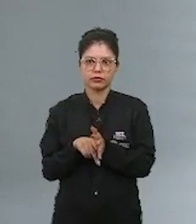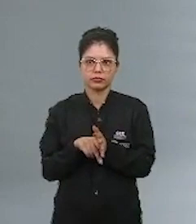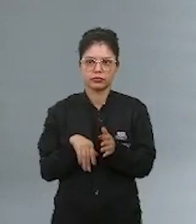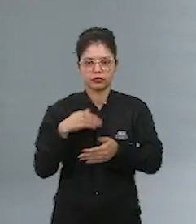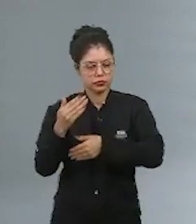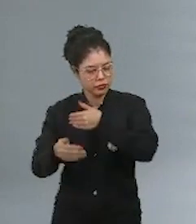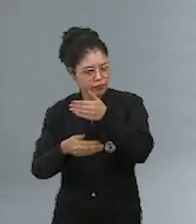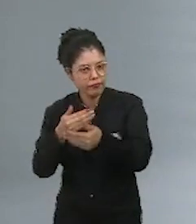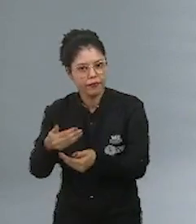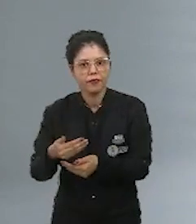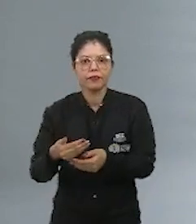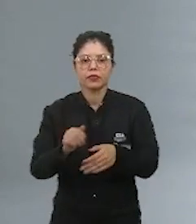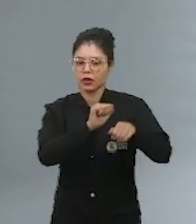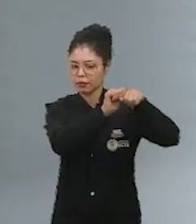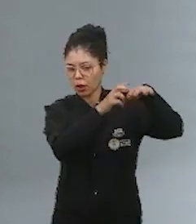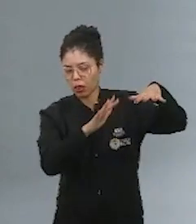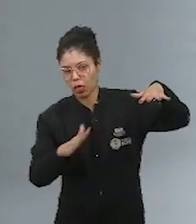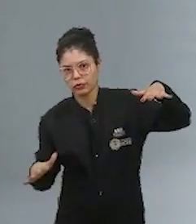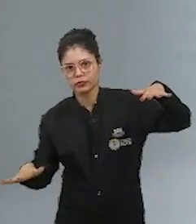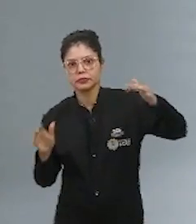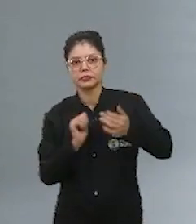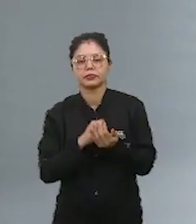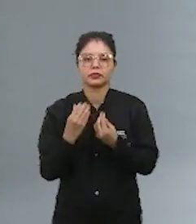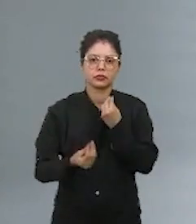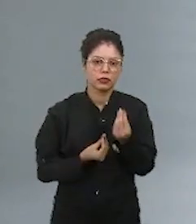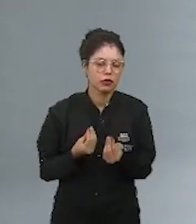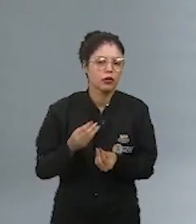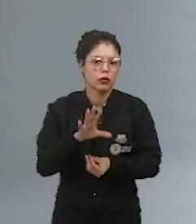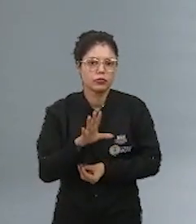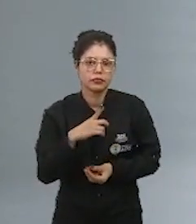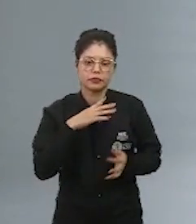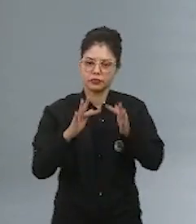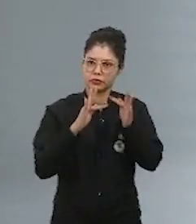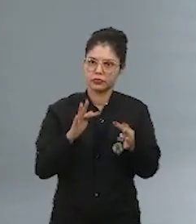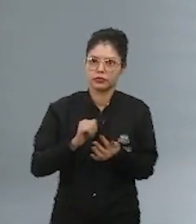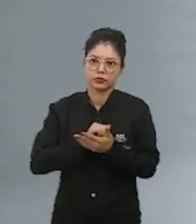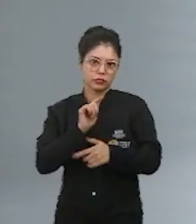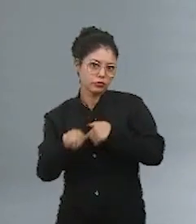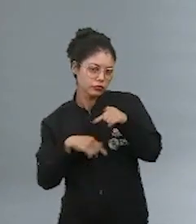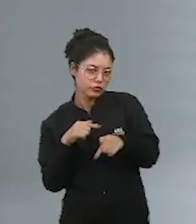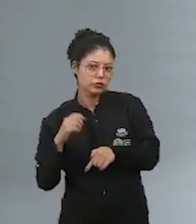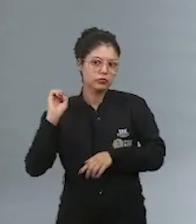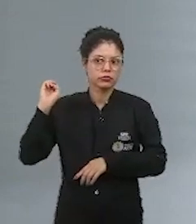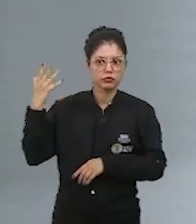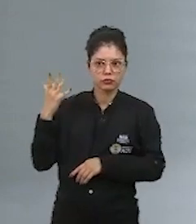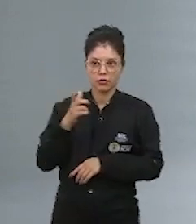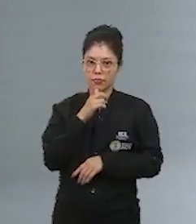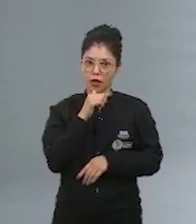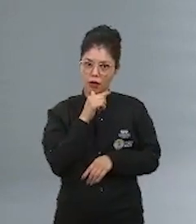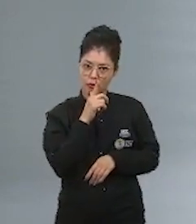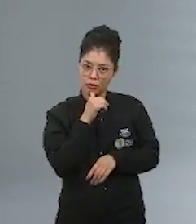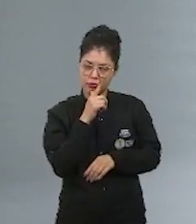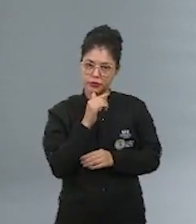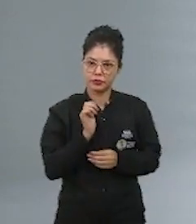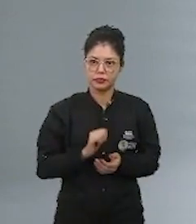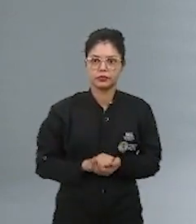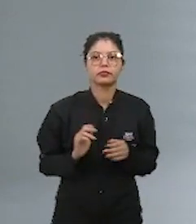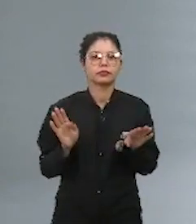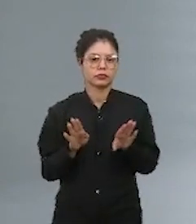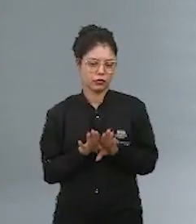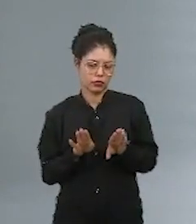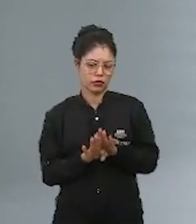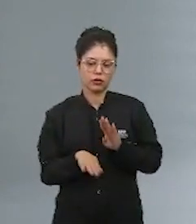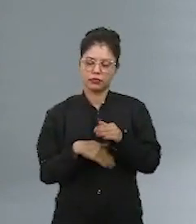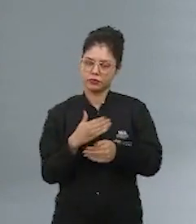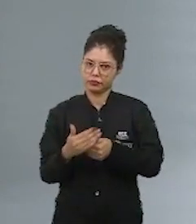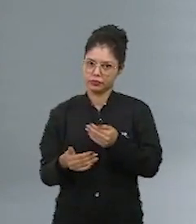processo é chamado de erosão. Assim como tem o intemperismo físico, tem o intemperismo químico causado pela água. Então, a água ela também tem um